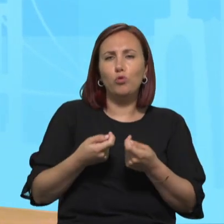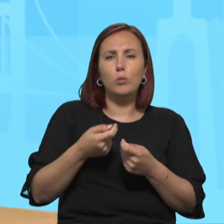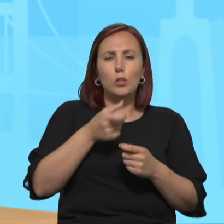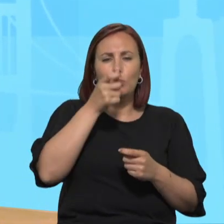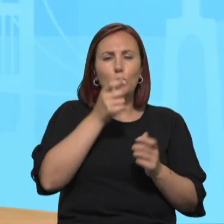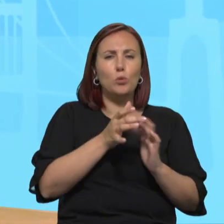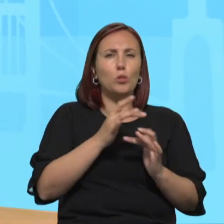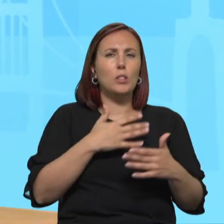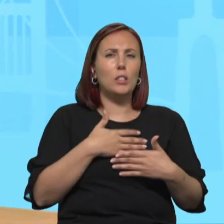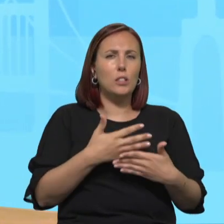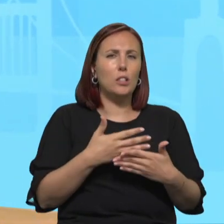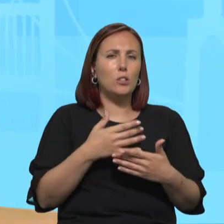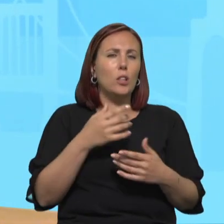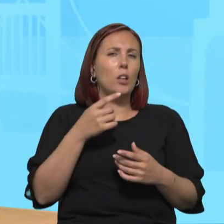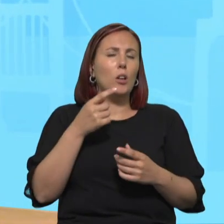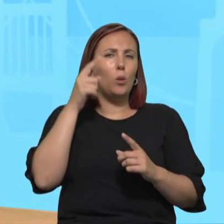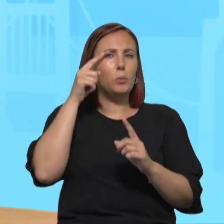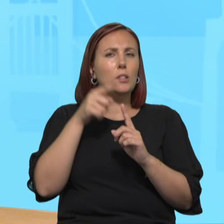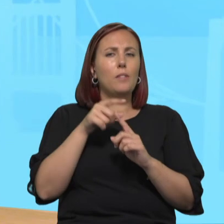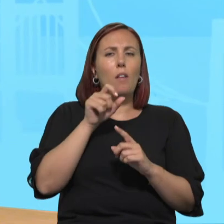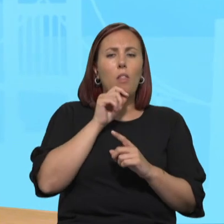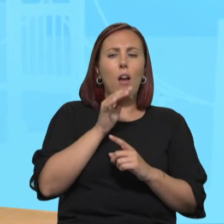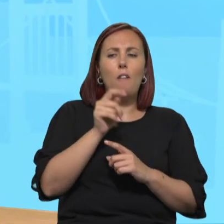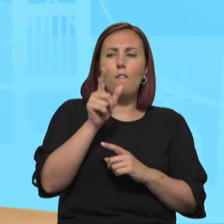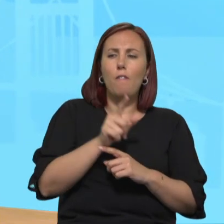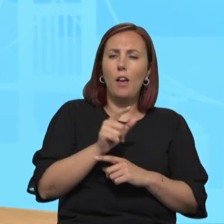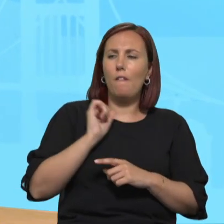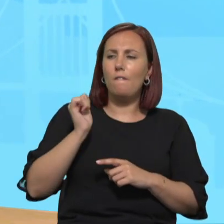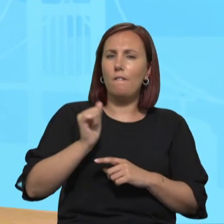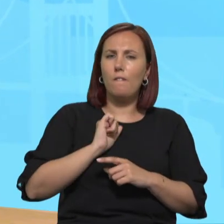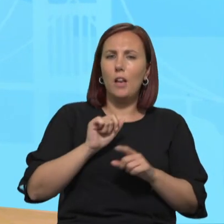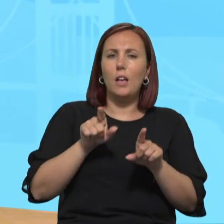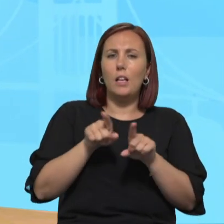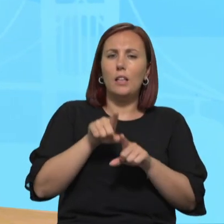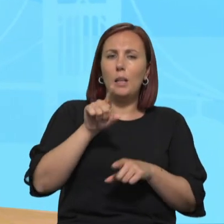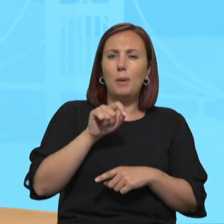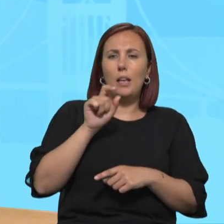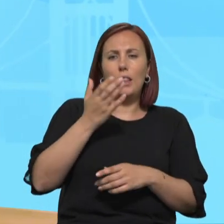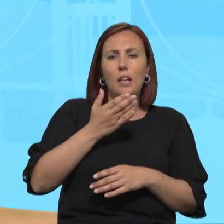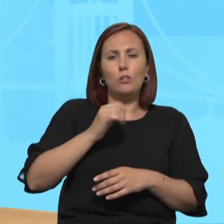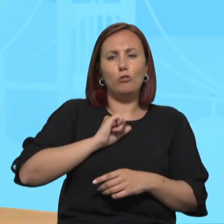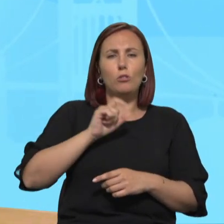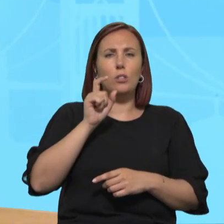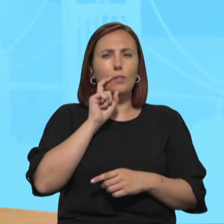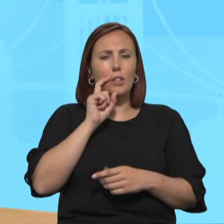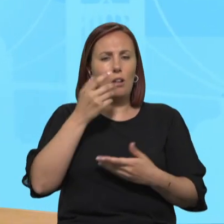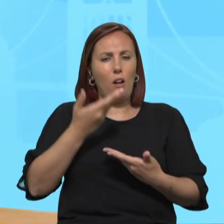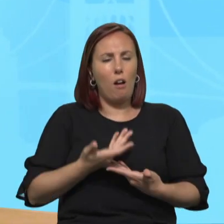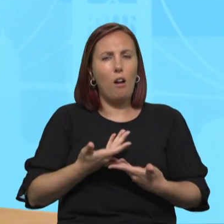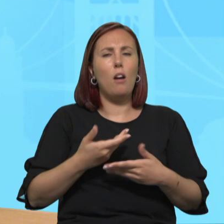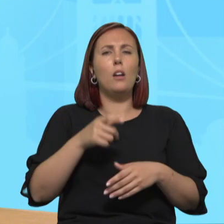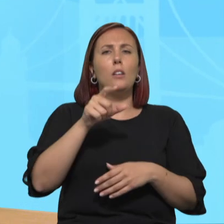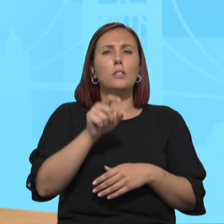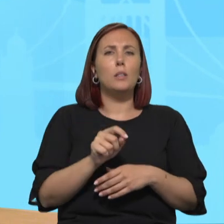no sentido de perceberem que a sua fé também passa pela defesa dos seus direitos, pela